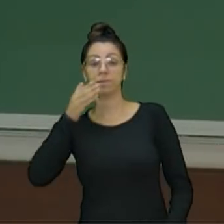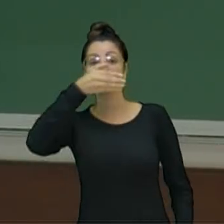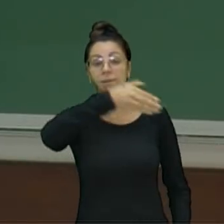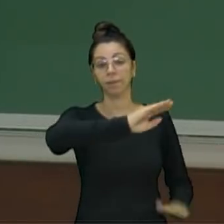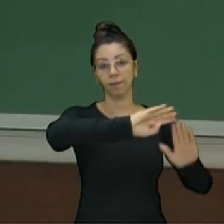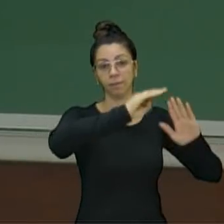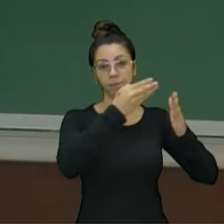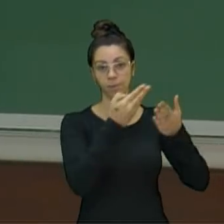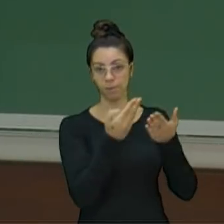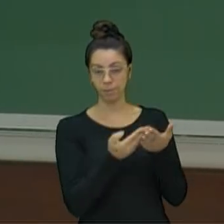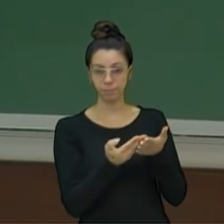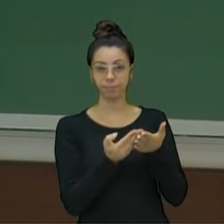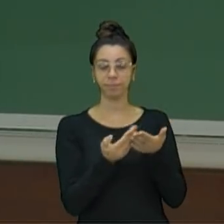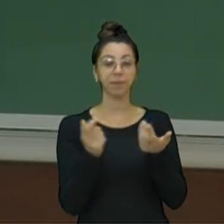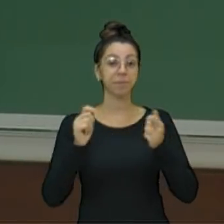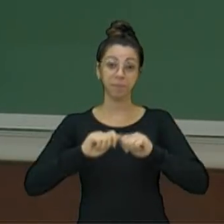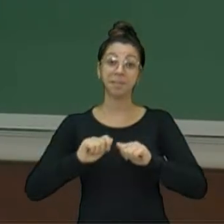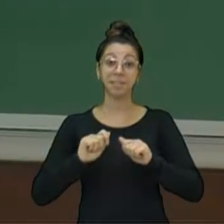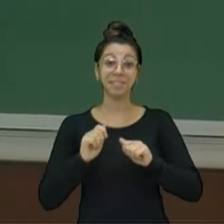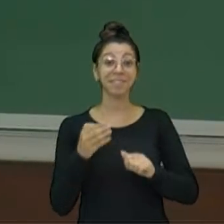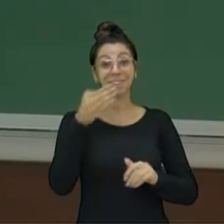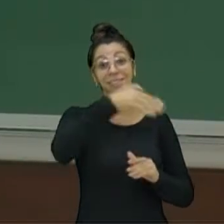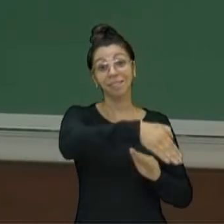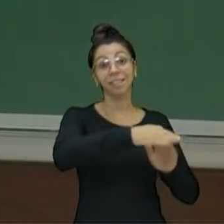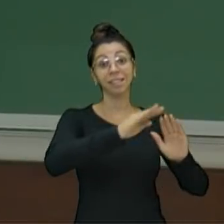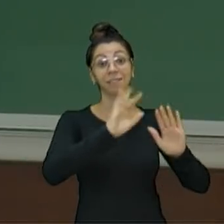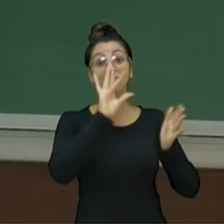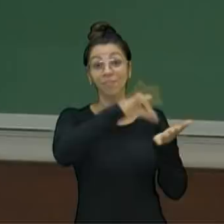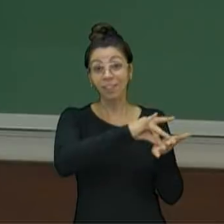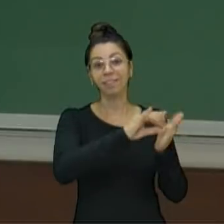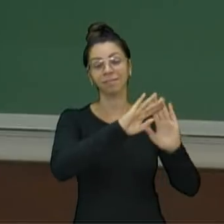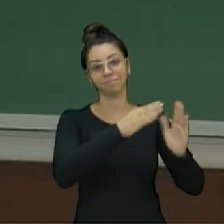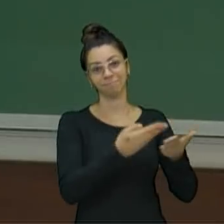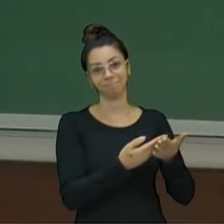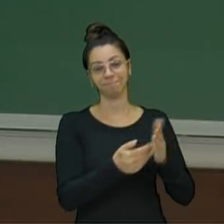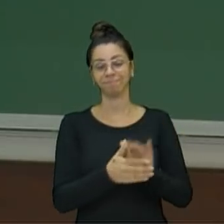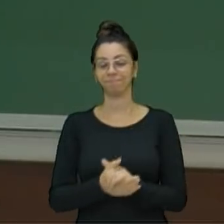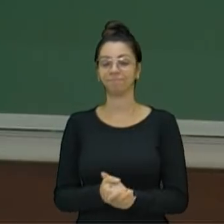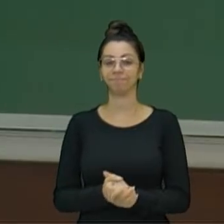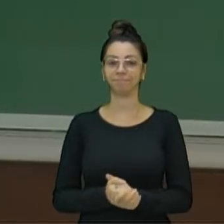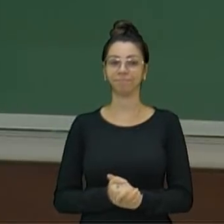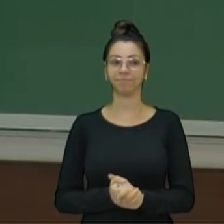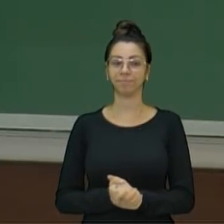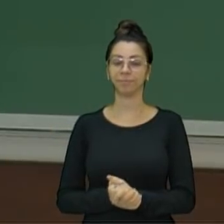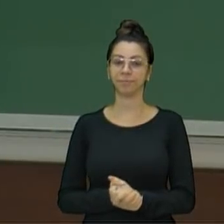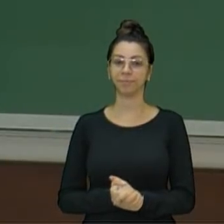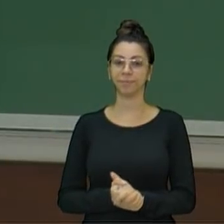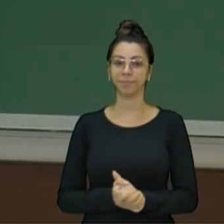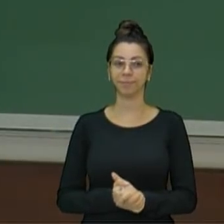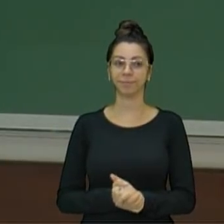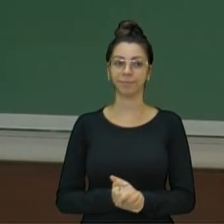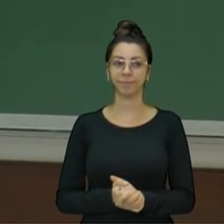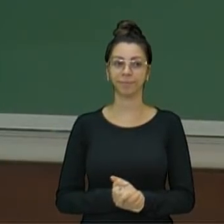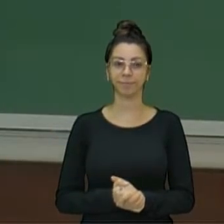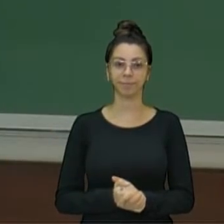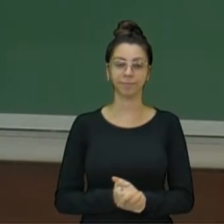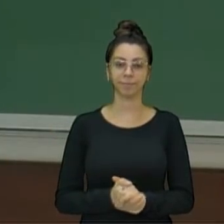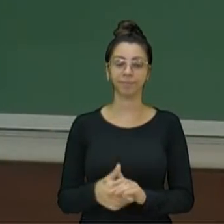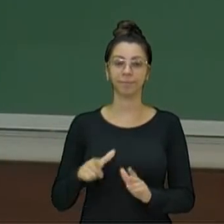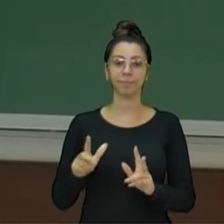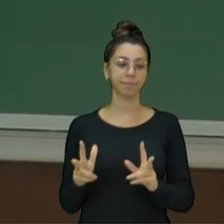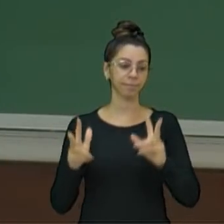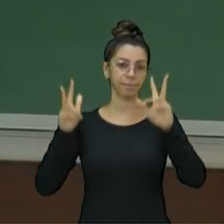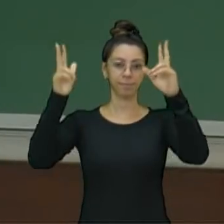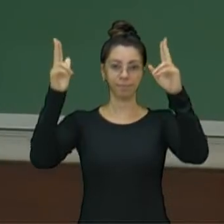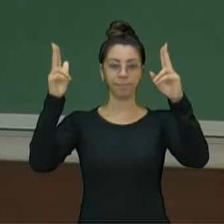Ou seja, ele teve que ir para a escola mesmo, não teve choro. Tem aqui mais um trecho, né?